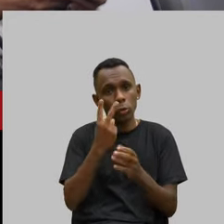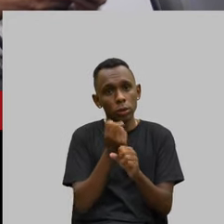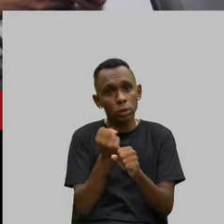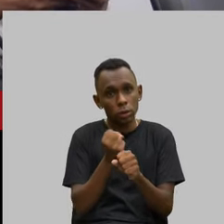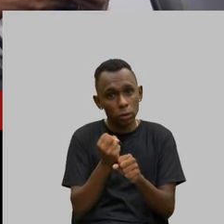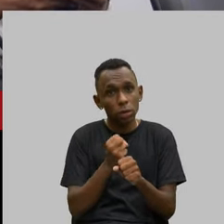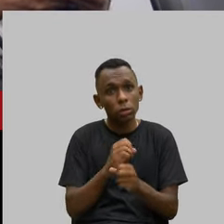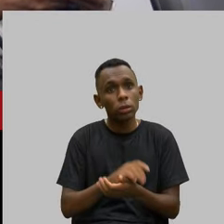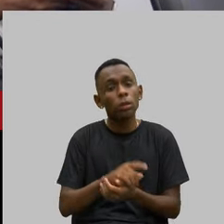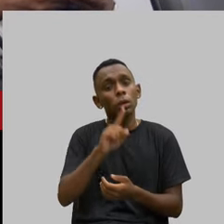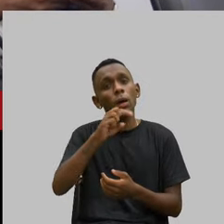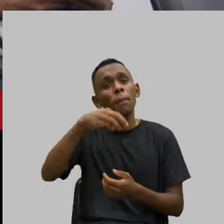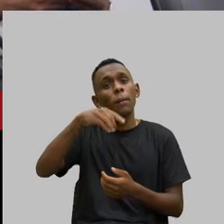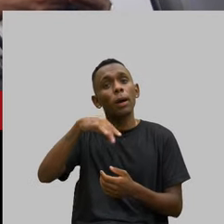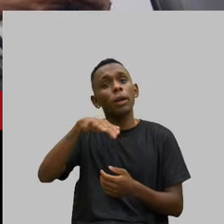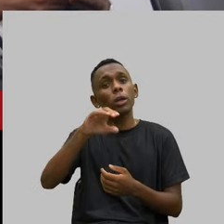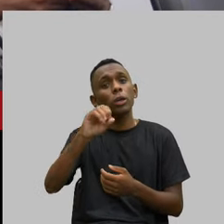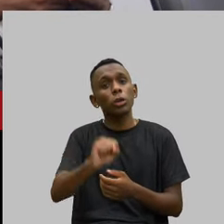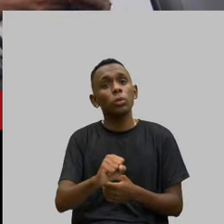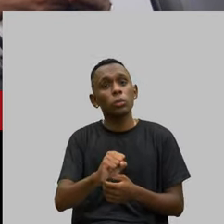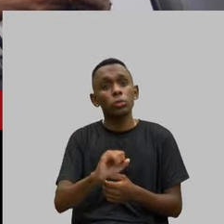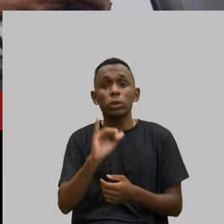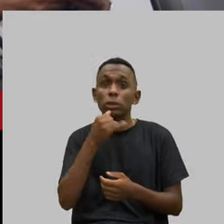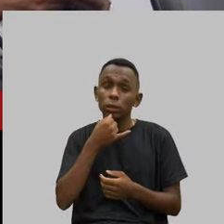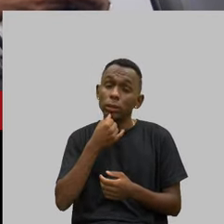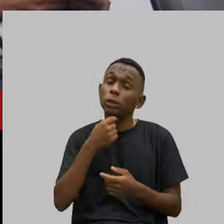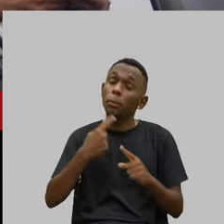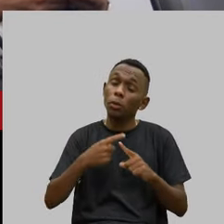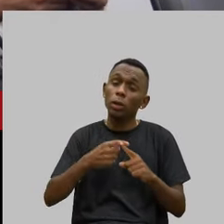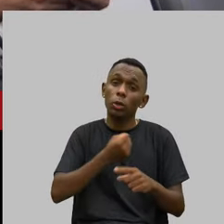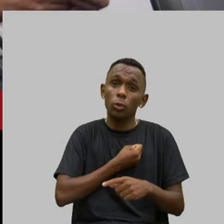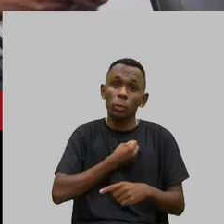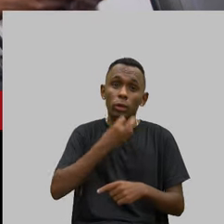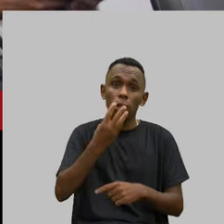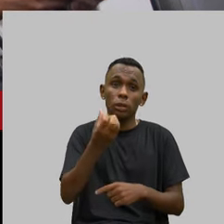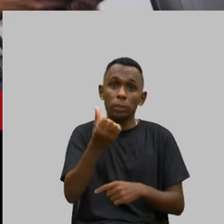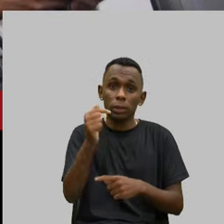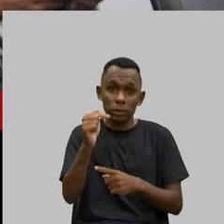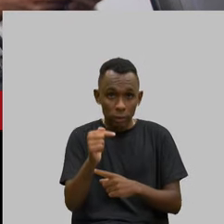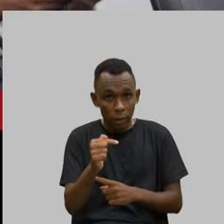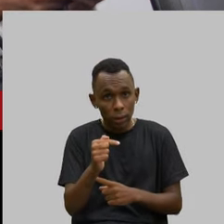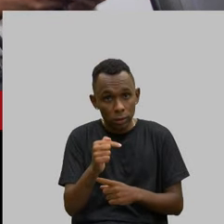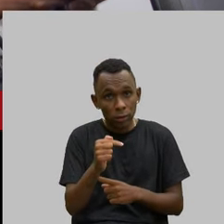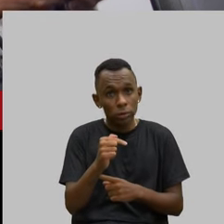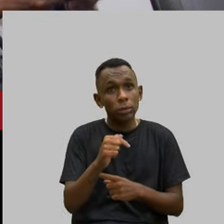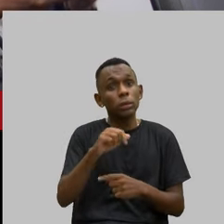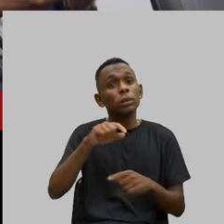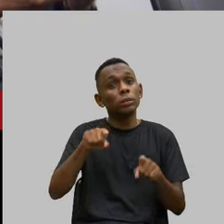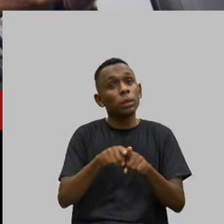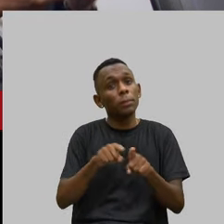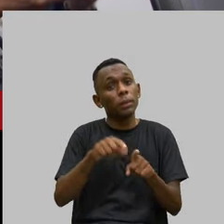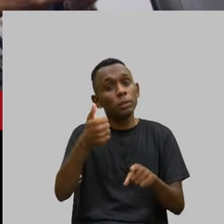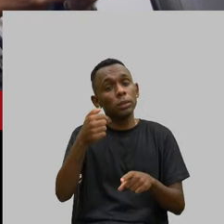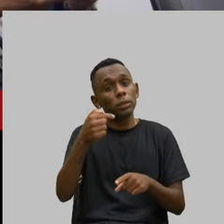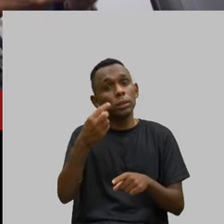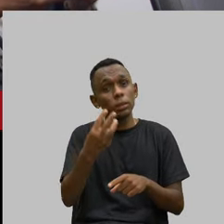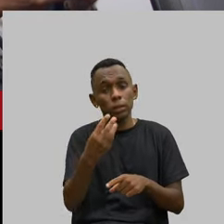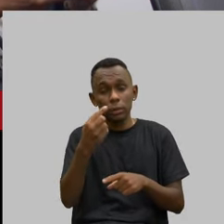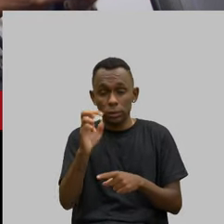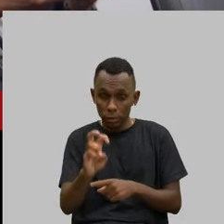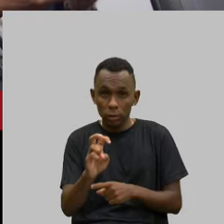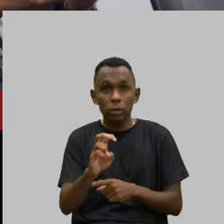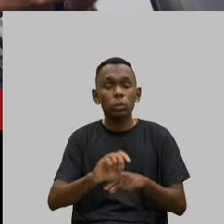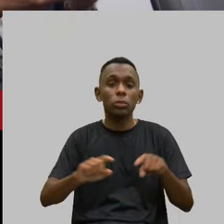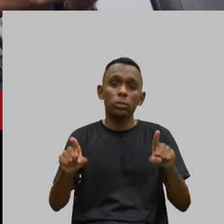marquin fica meio triste aí porque a 367 tá sempre lascada lá a 135 de manga até Itacarambi